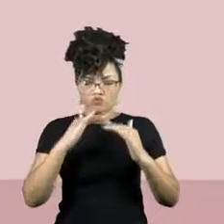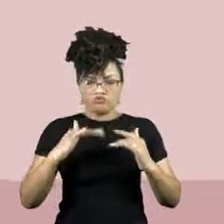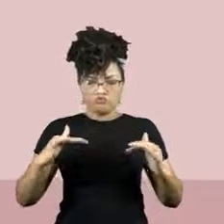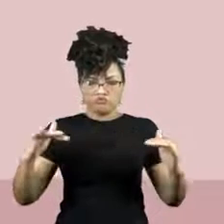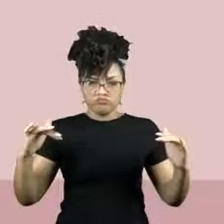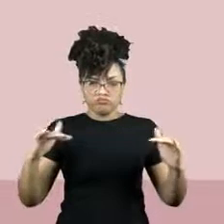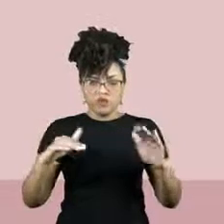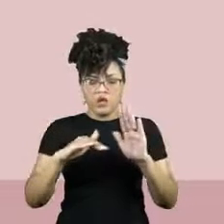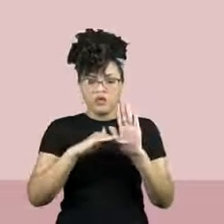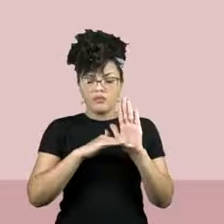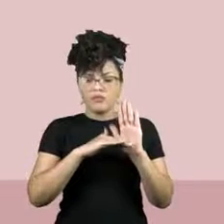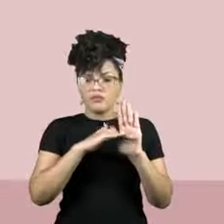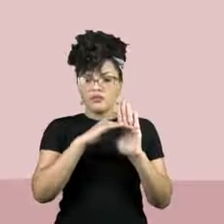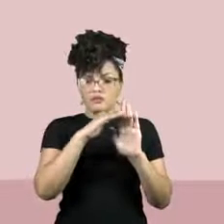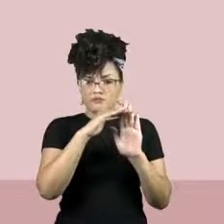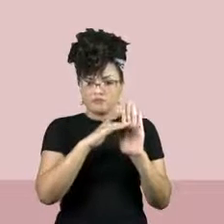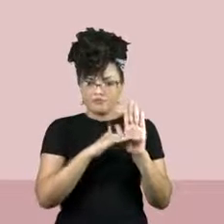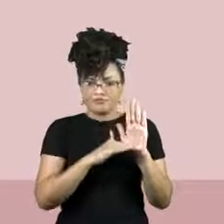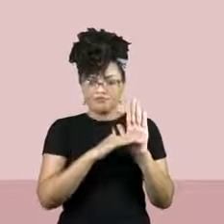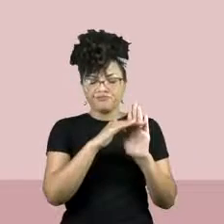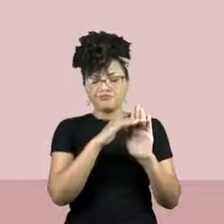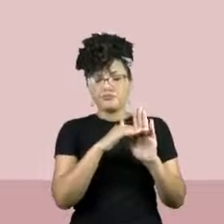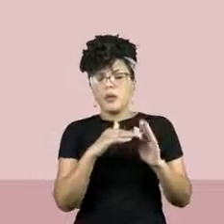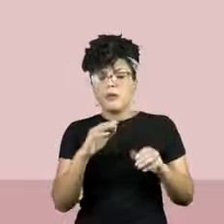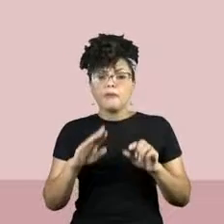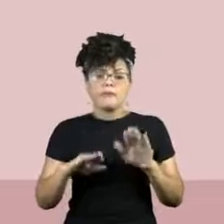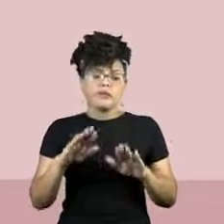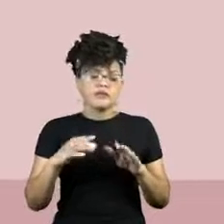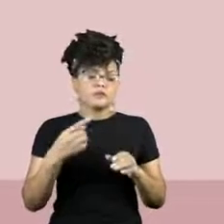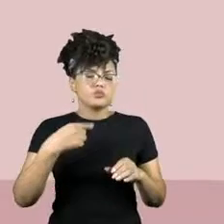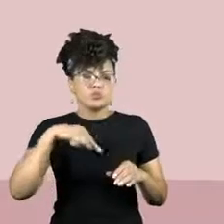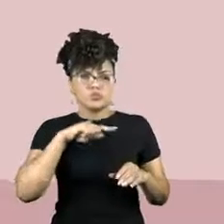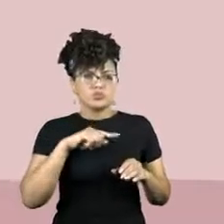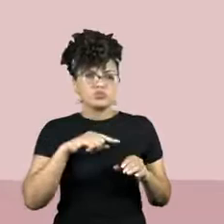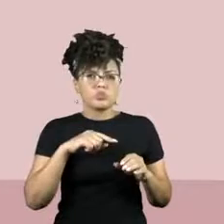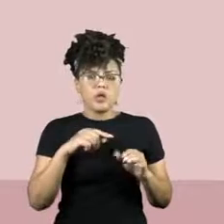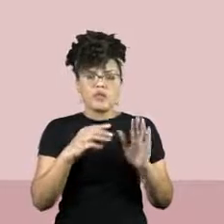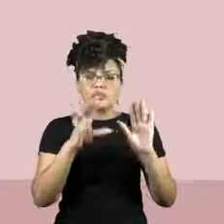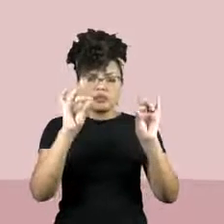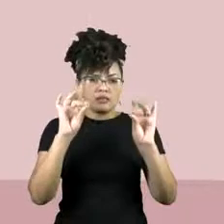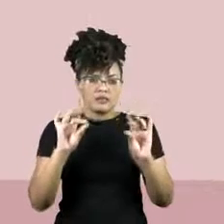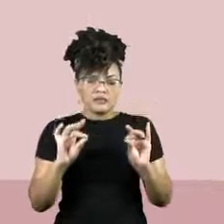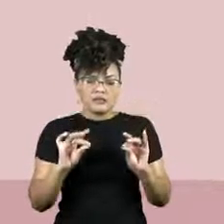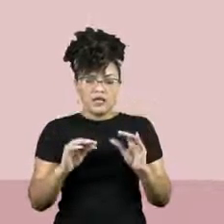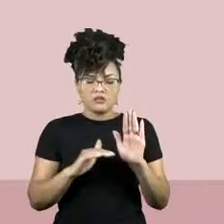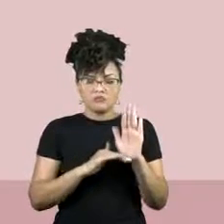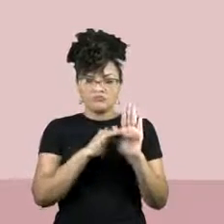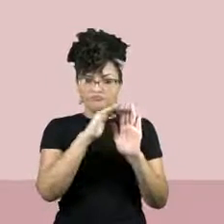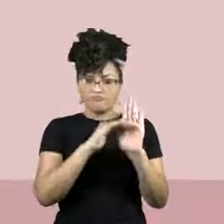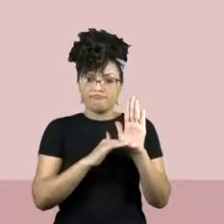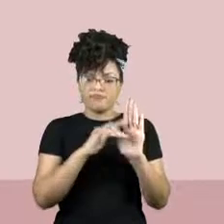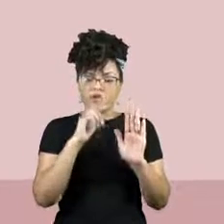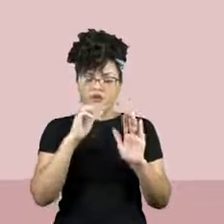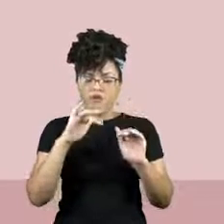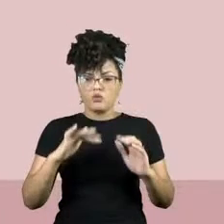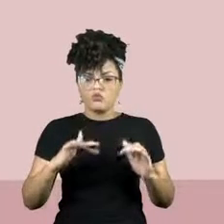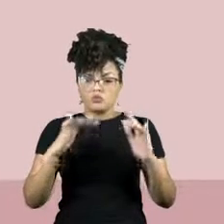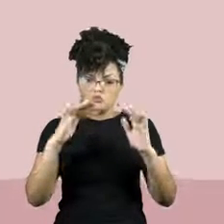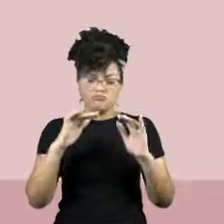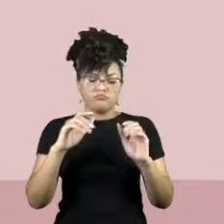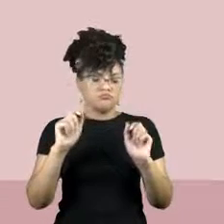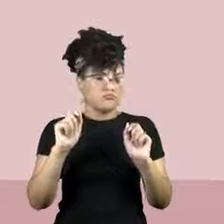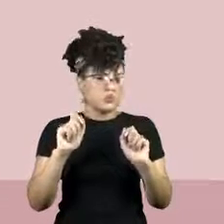muitos detalhes sobre a questão de nível freático, não é só a questão do peso saturado do solo, da altura e